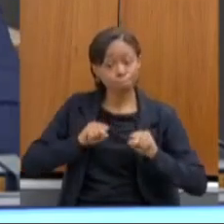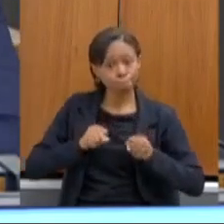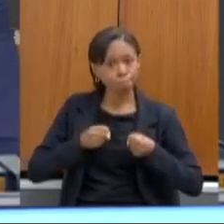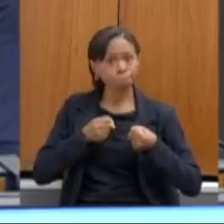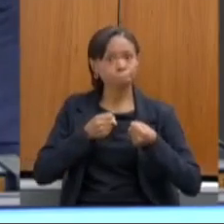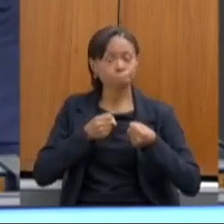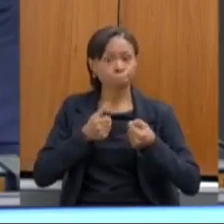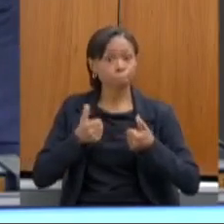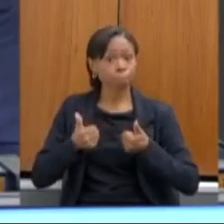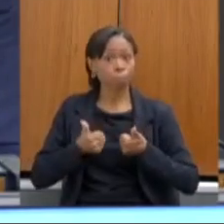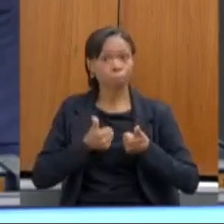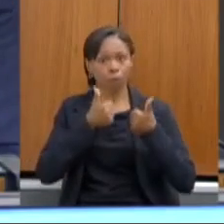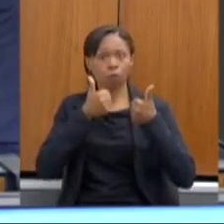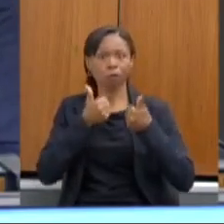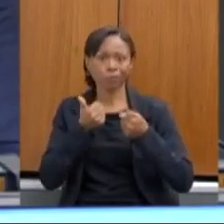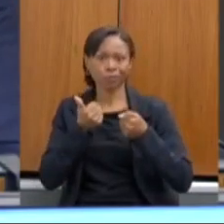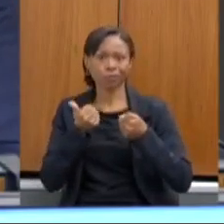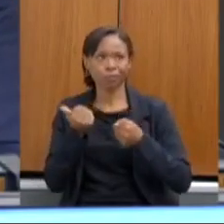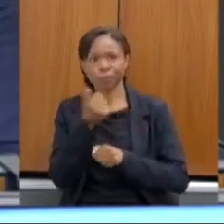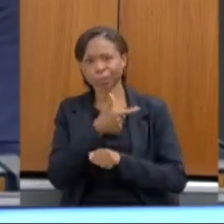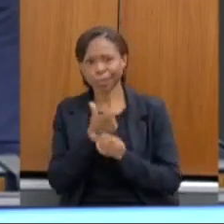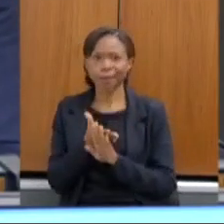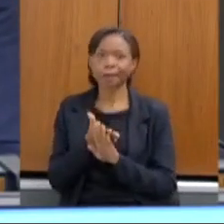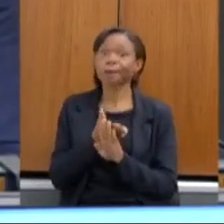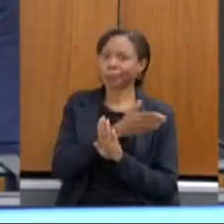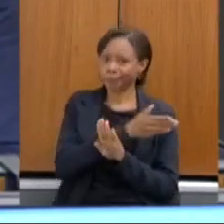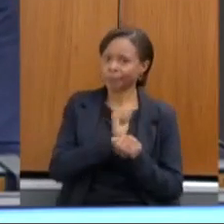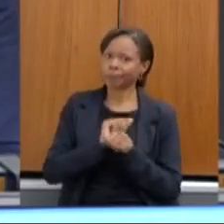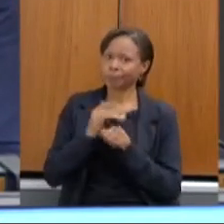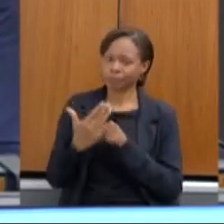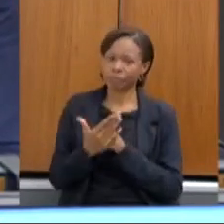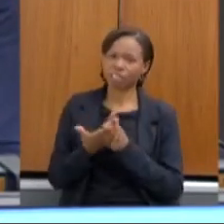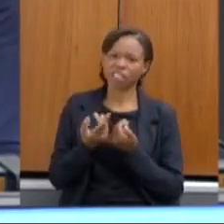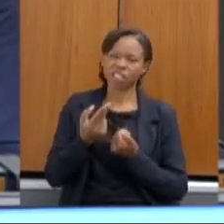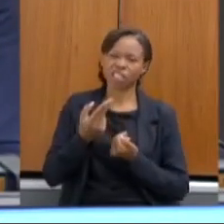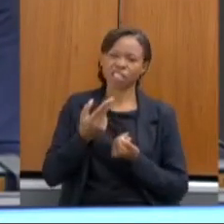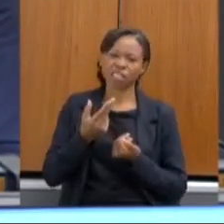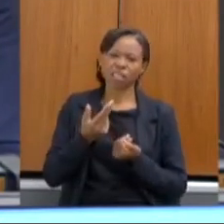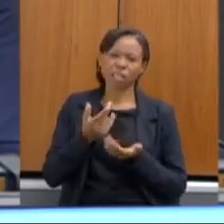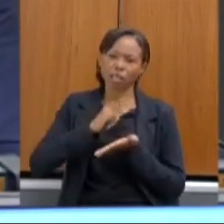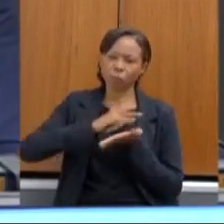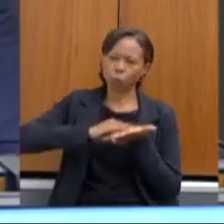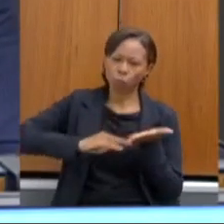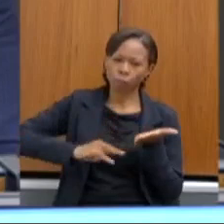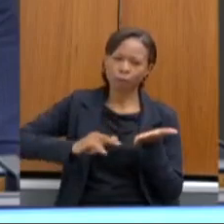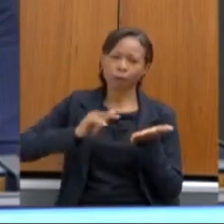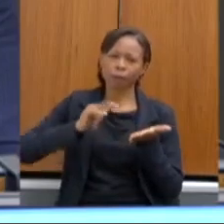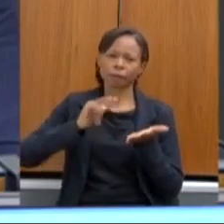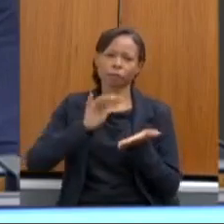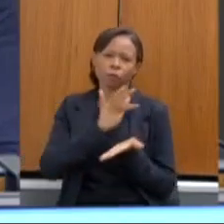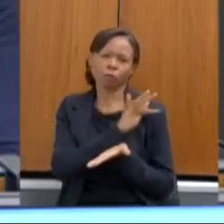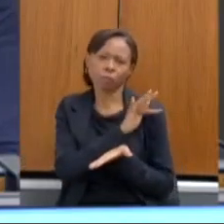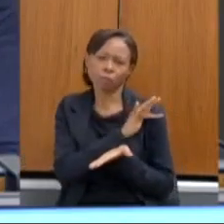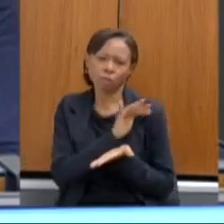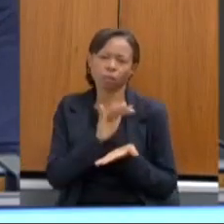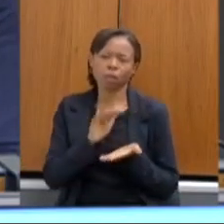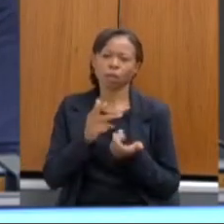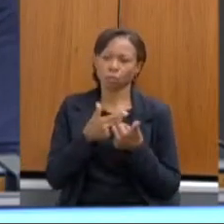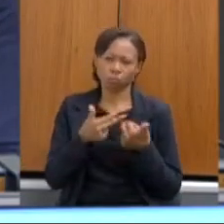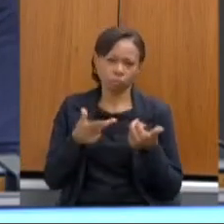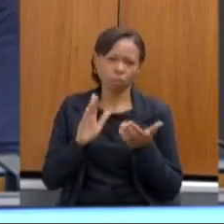que antes da academia em termos de emissão de notas fiscais acho que você tá Gustavo apresentou isso aqui